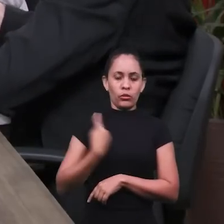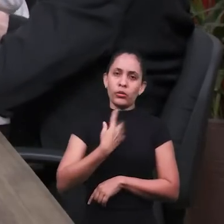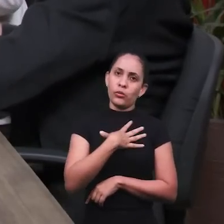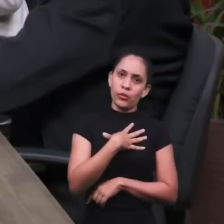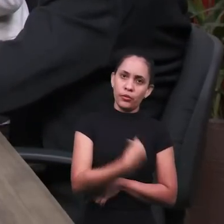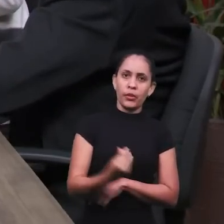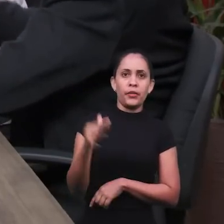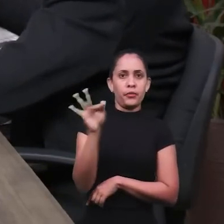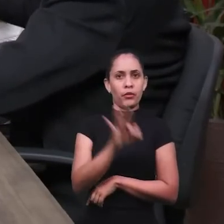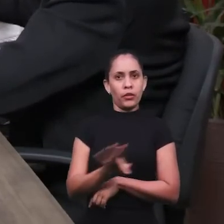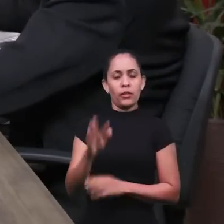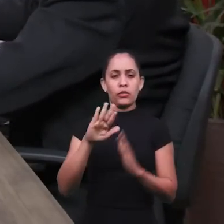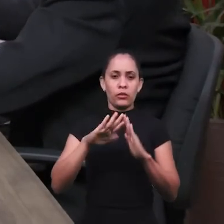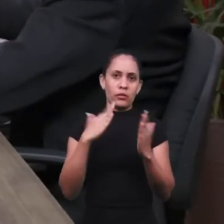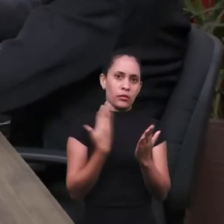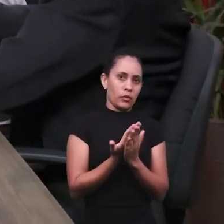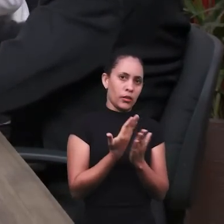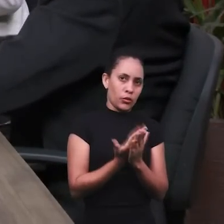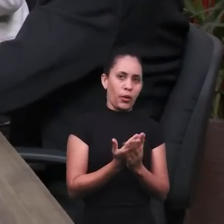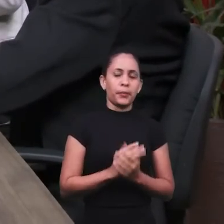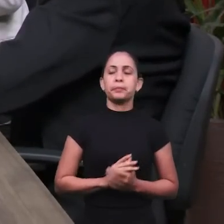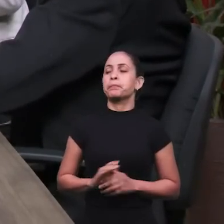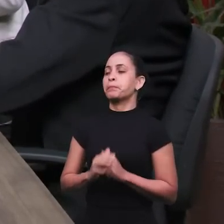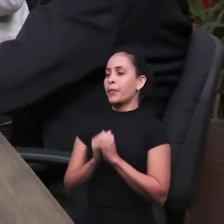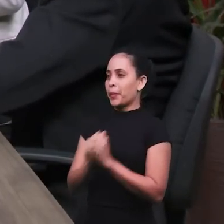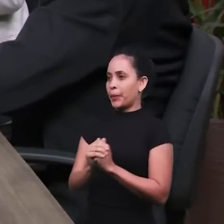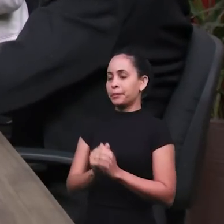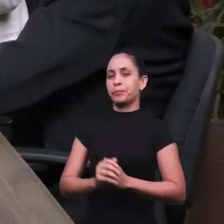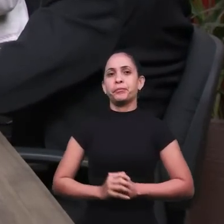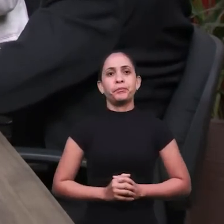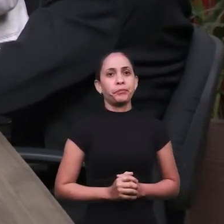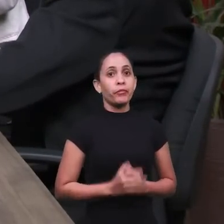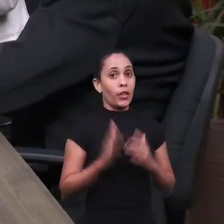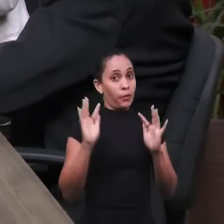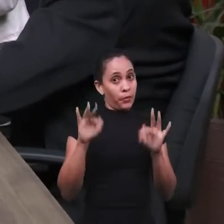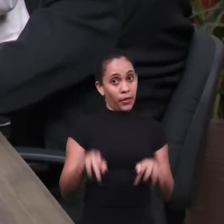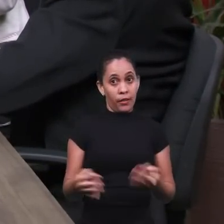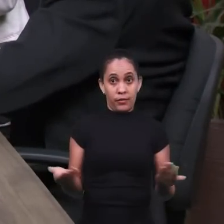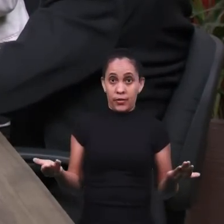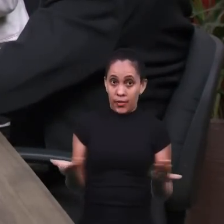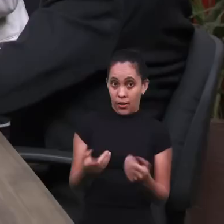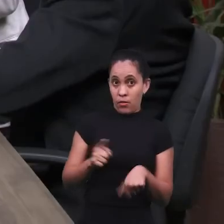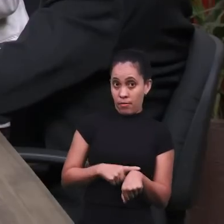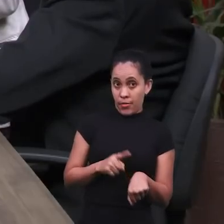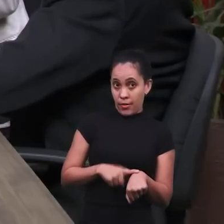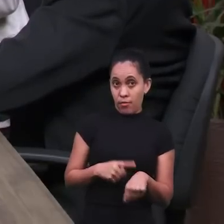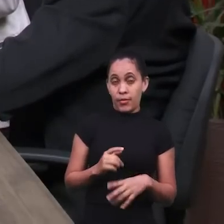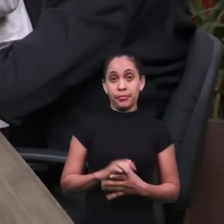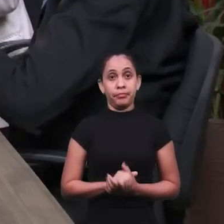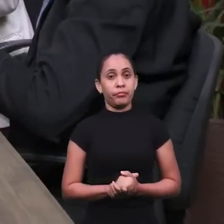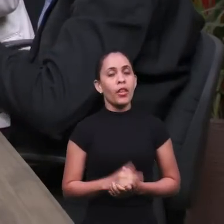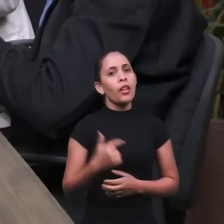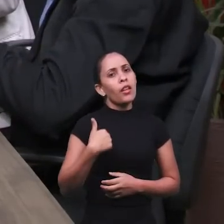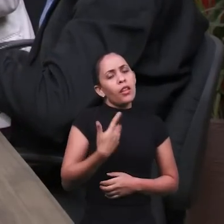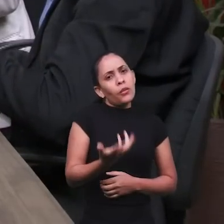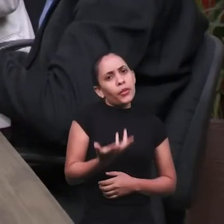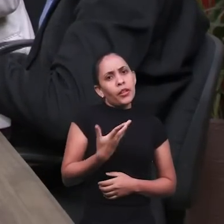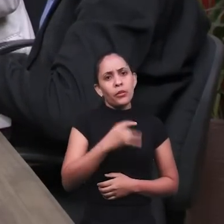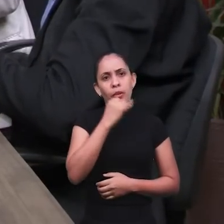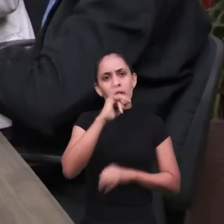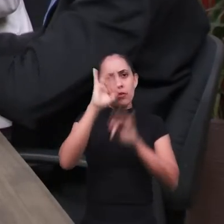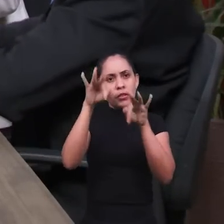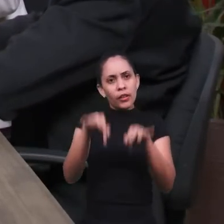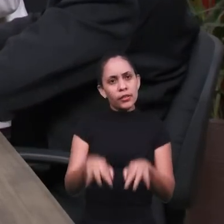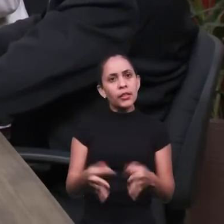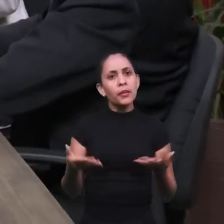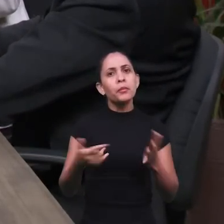nossos filhos também, nas universidades, nas escolas. Né? Amém. Nós temos que encerrar, por causa da hora. Eu